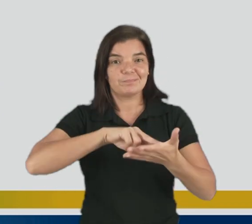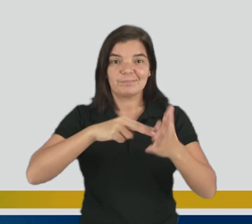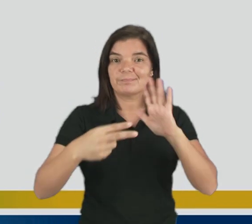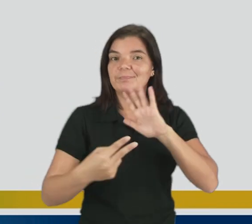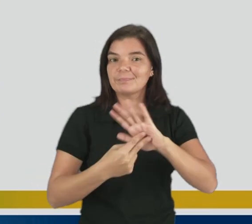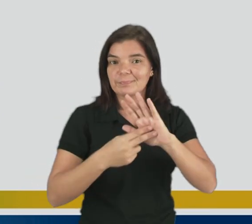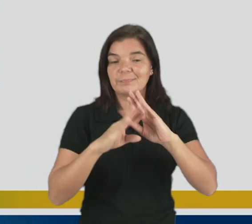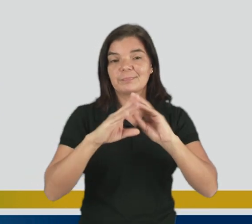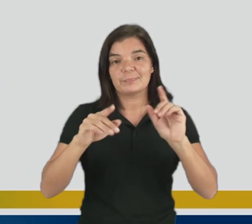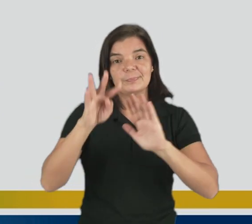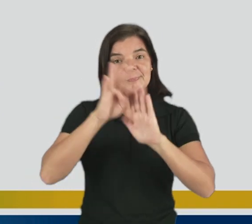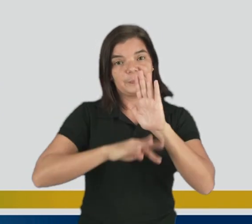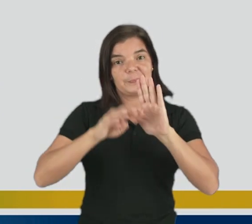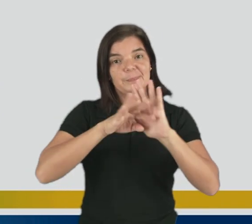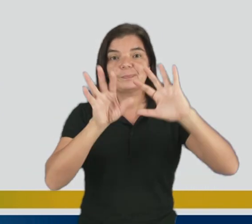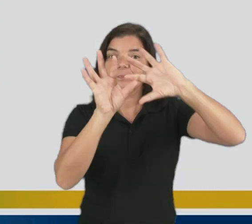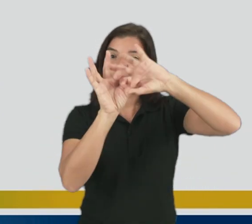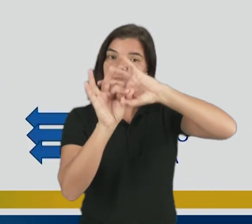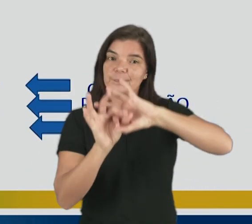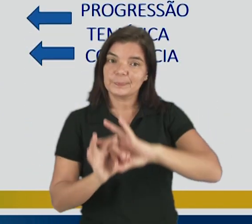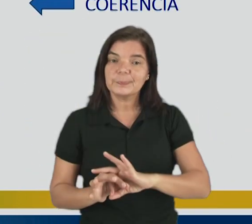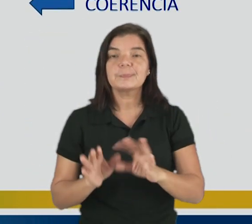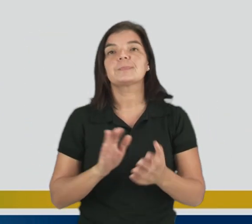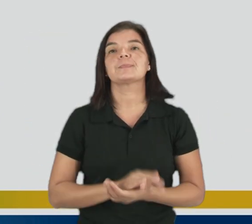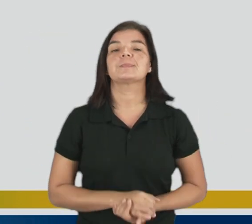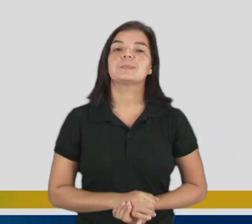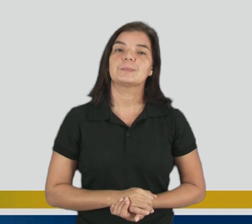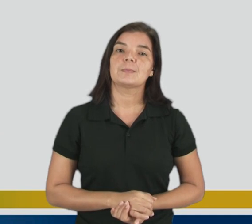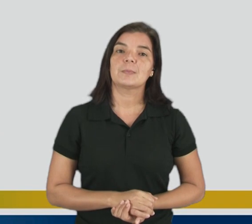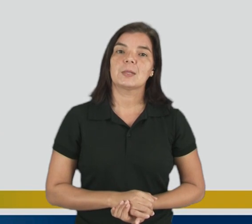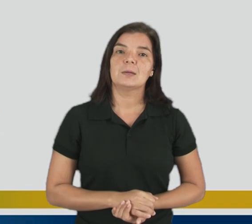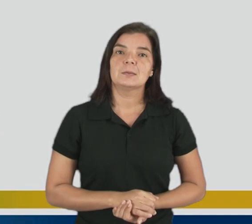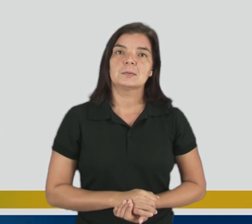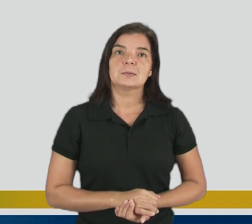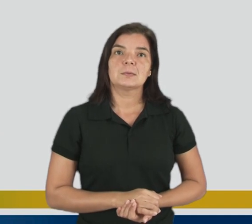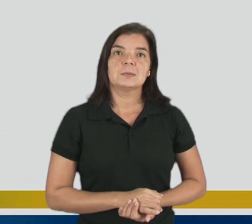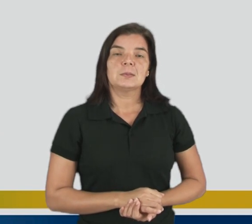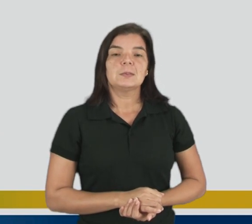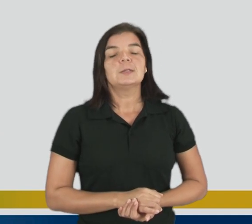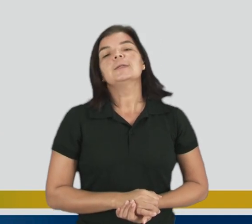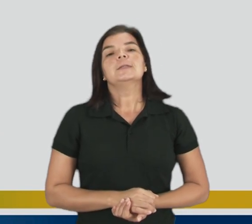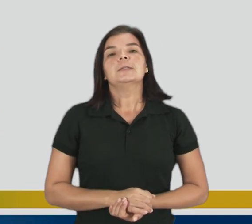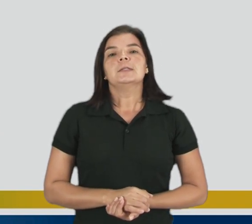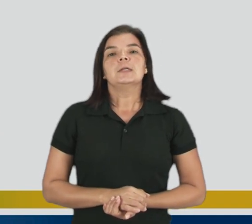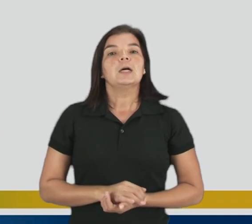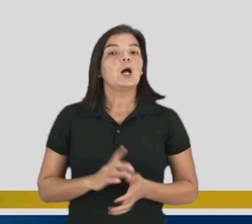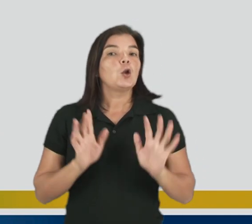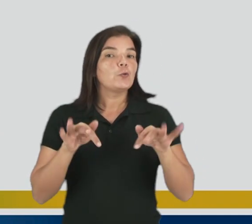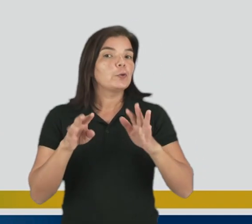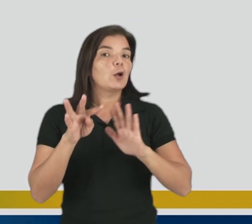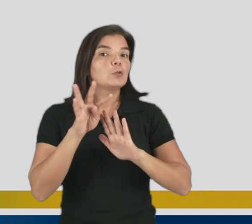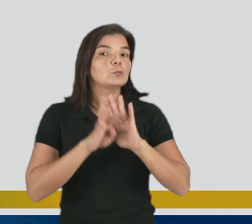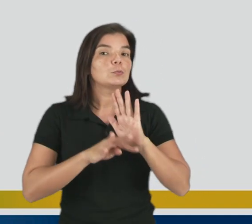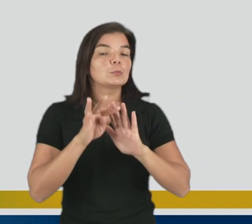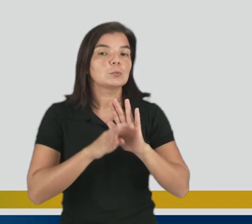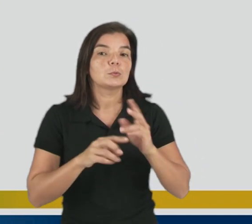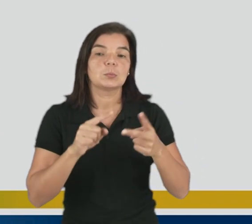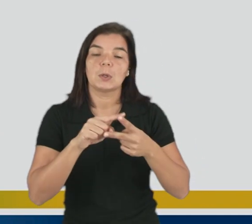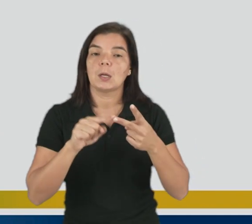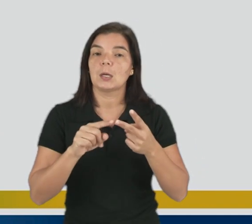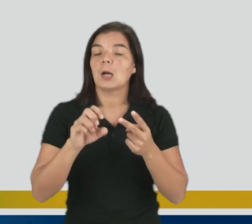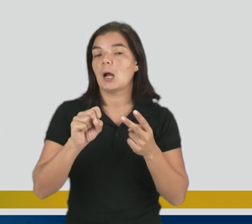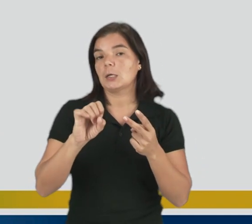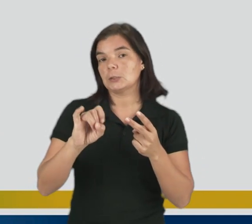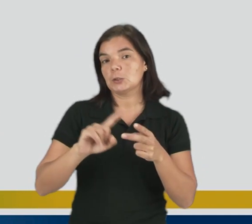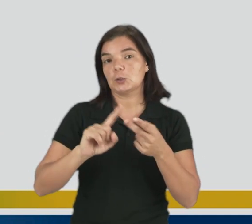lógico ao seu texto, ao que nós chamamos de coerência. E aí na parte final do texto ele apresenta assim